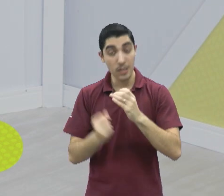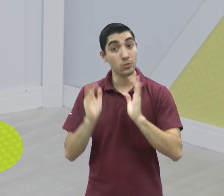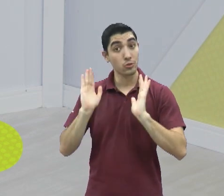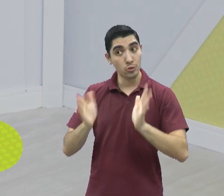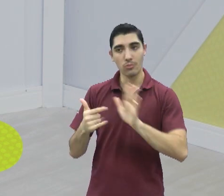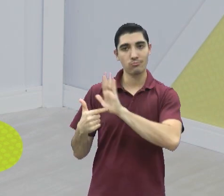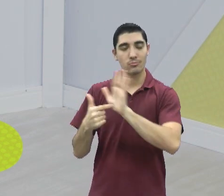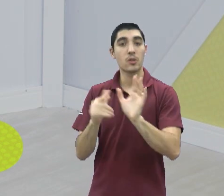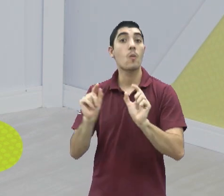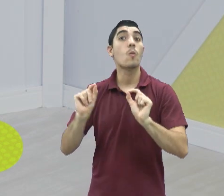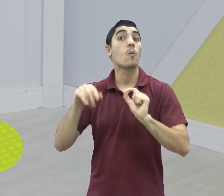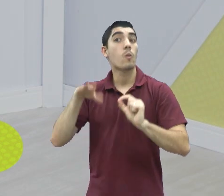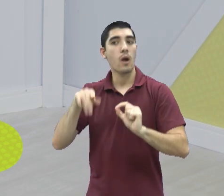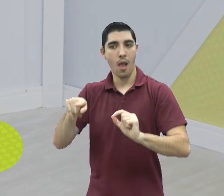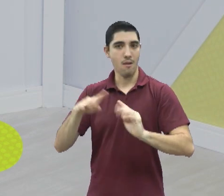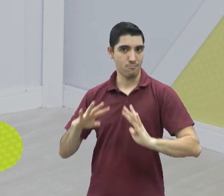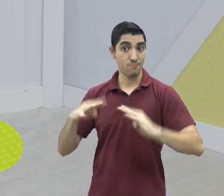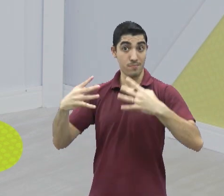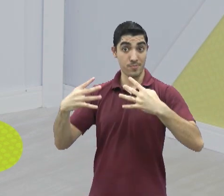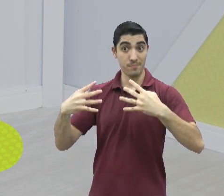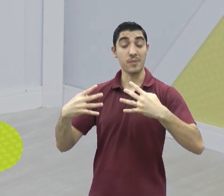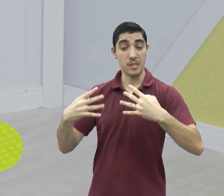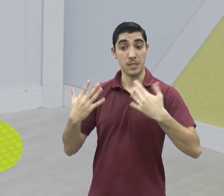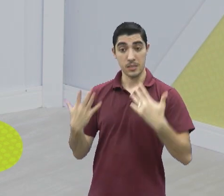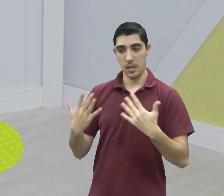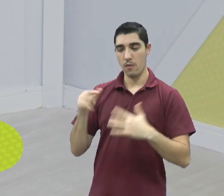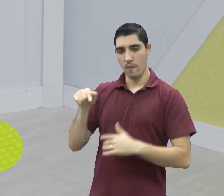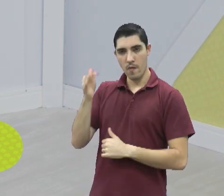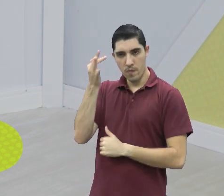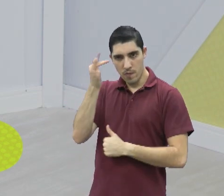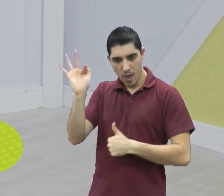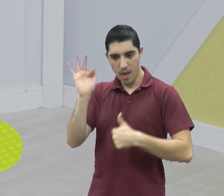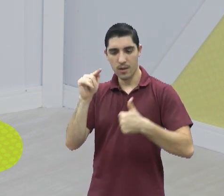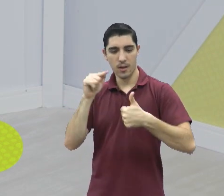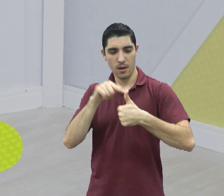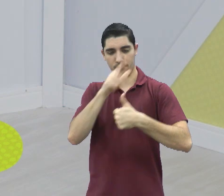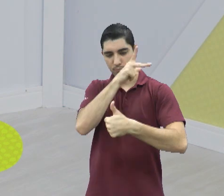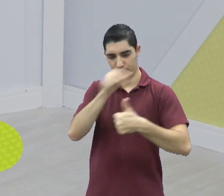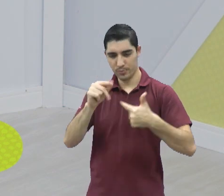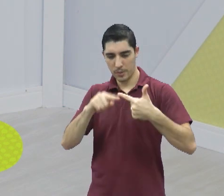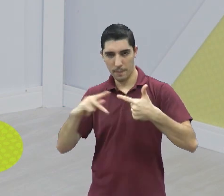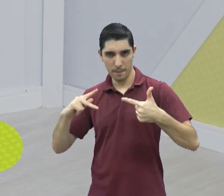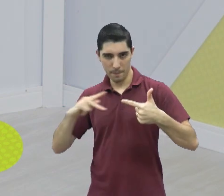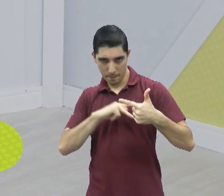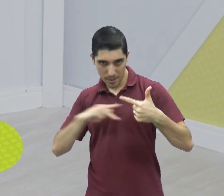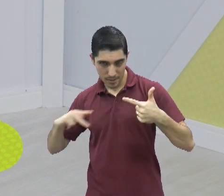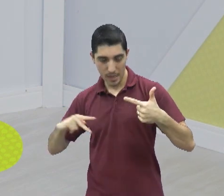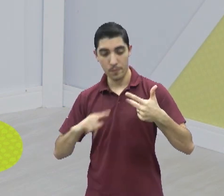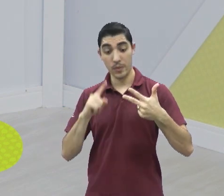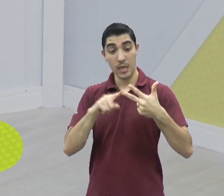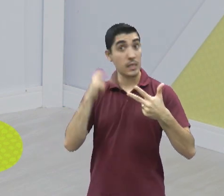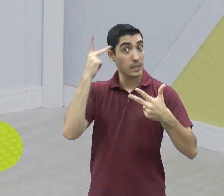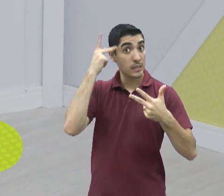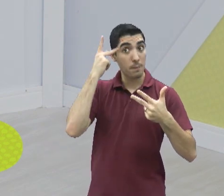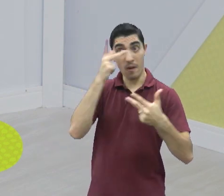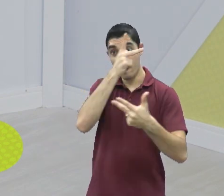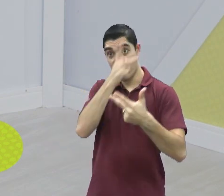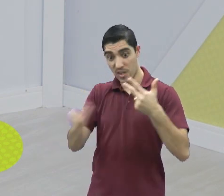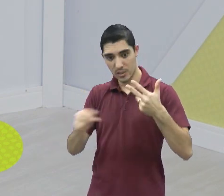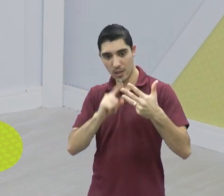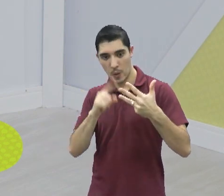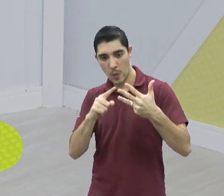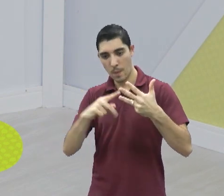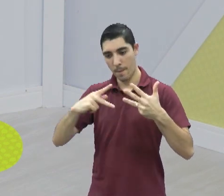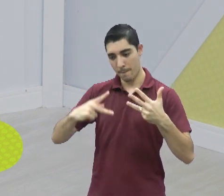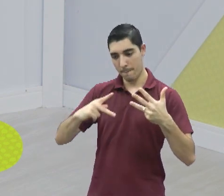quartas de final da competição, com as vitórias de Franca para cima do Pinheiros e do São Paulo para cima do Paulistano. A classificação